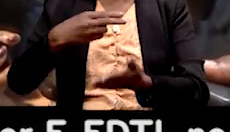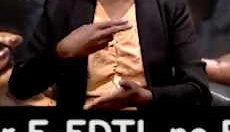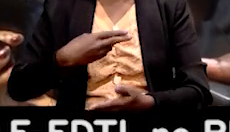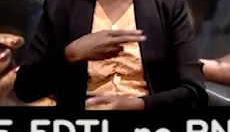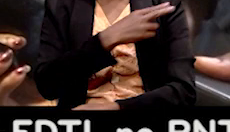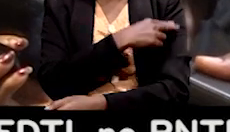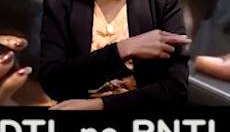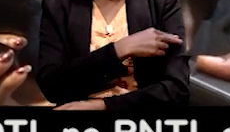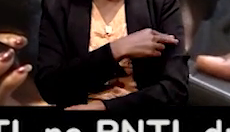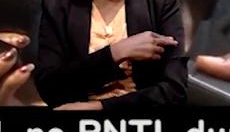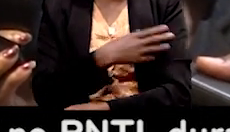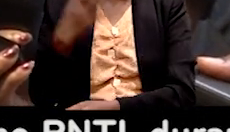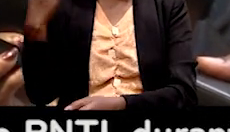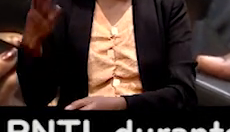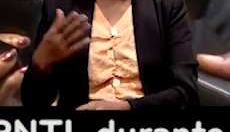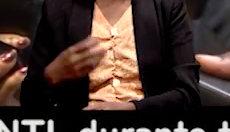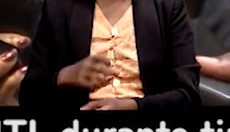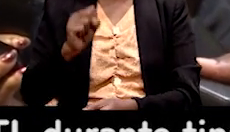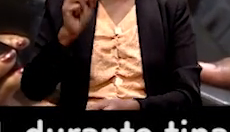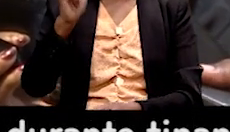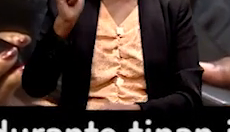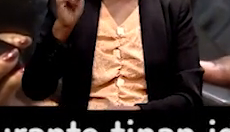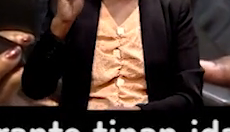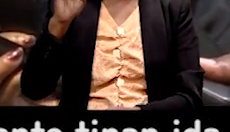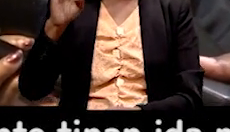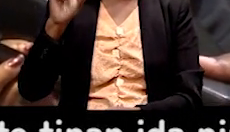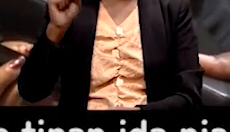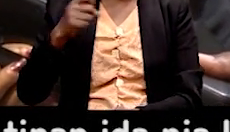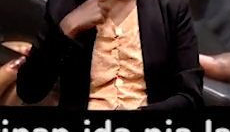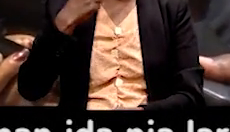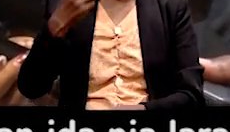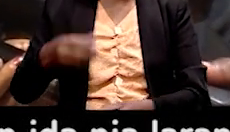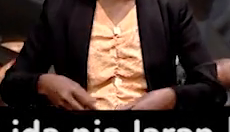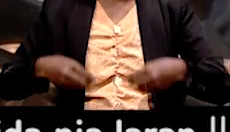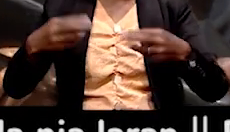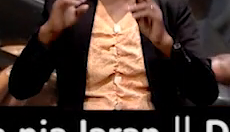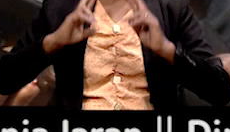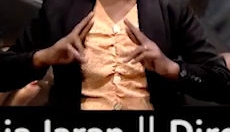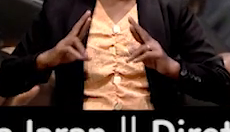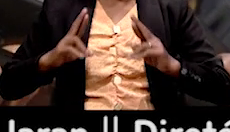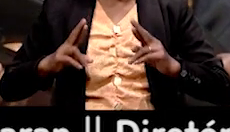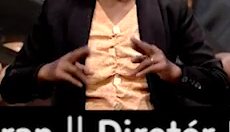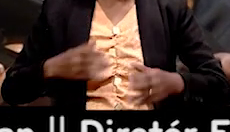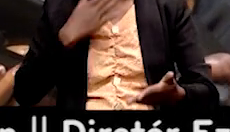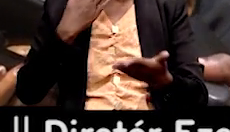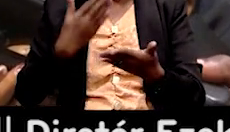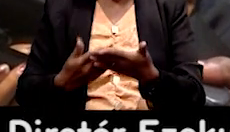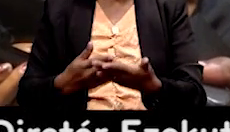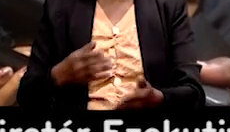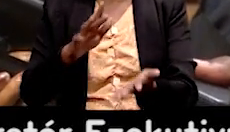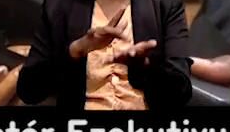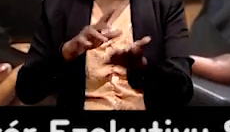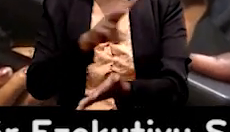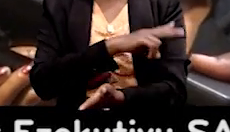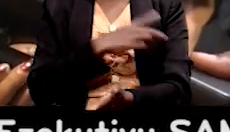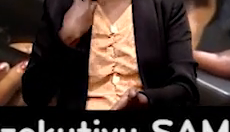depois de acontecimento irané, sames foi que deixa na corrente malheira irané mesmo apropriado para vacina nem anedone, né? Bem, te espera